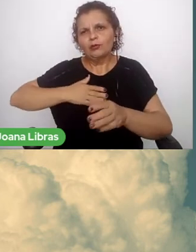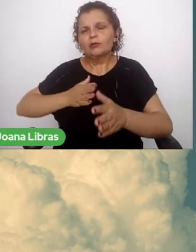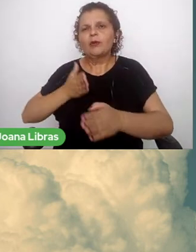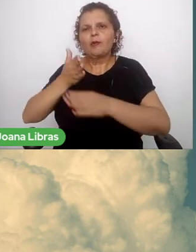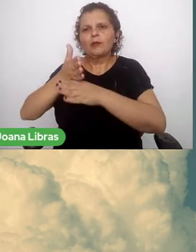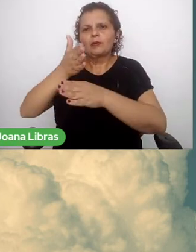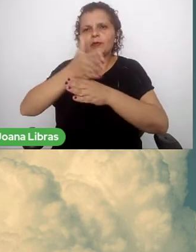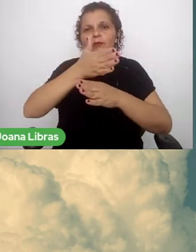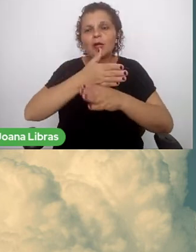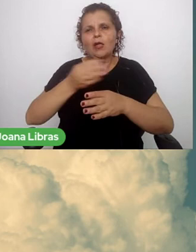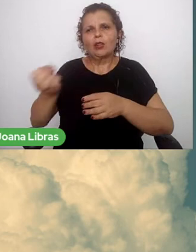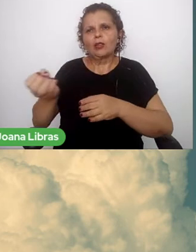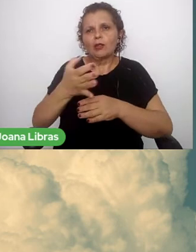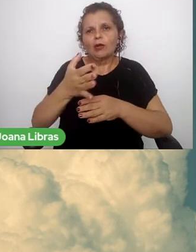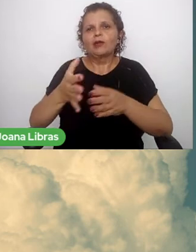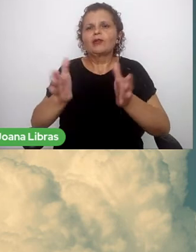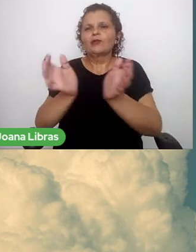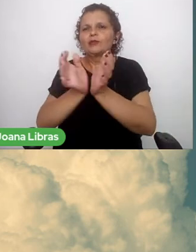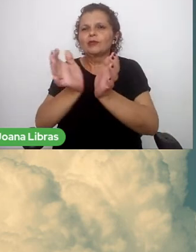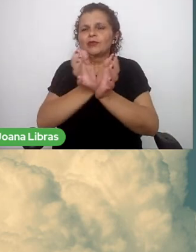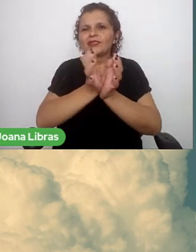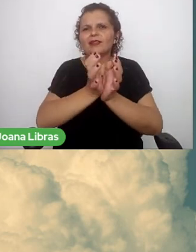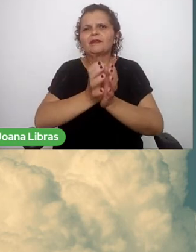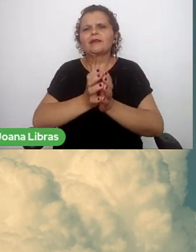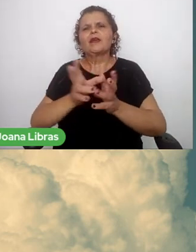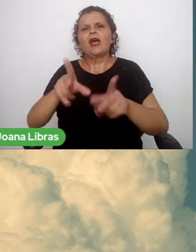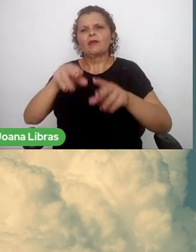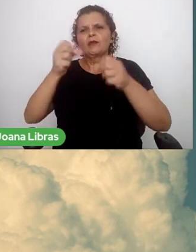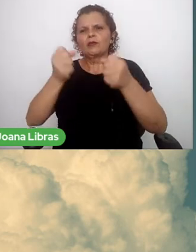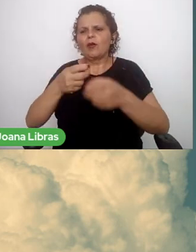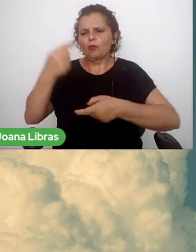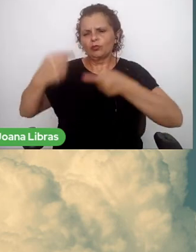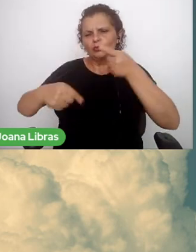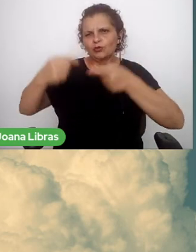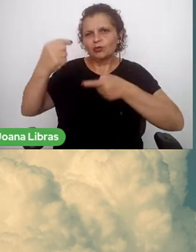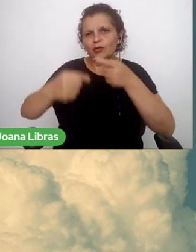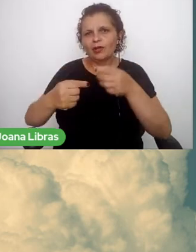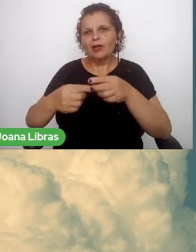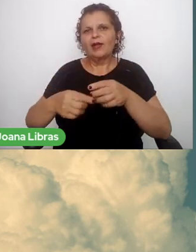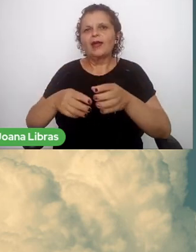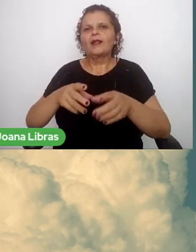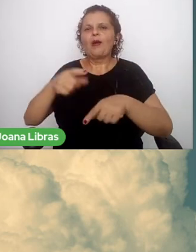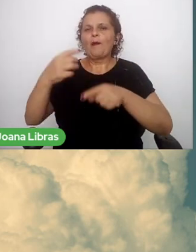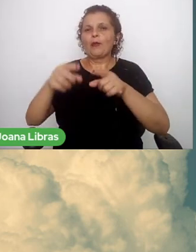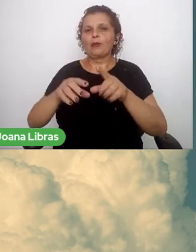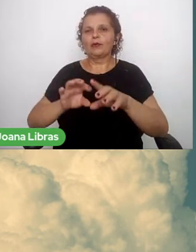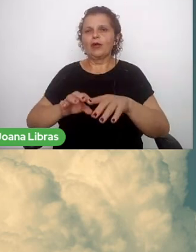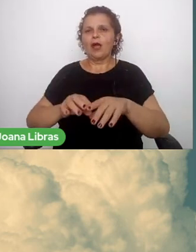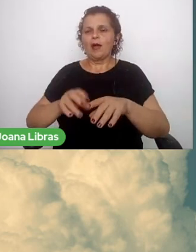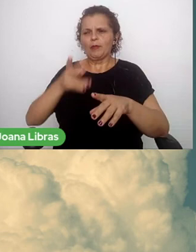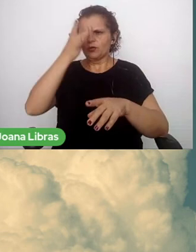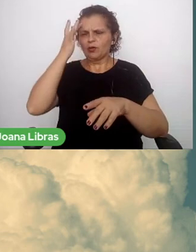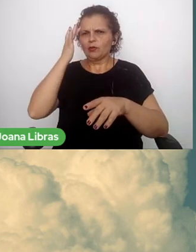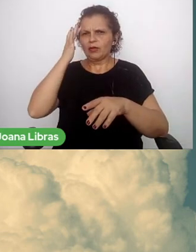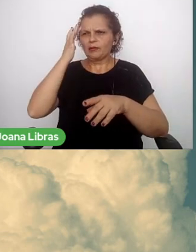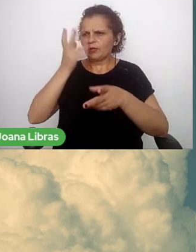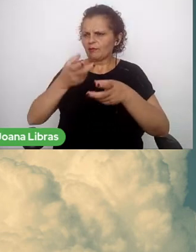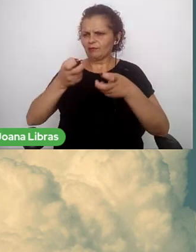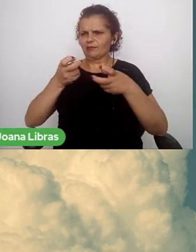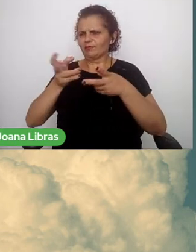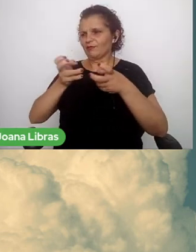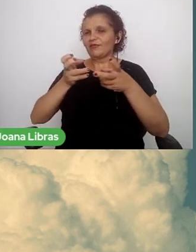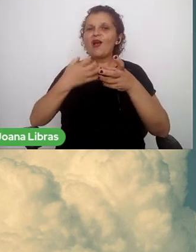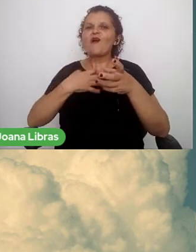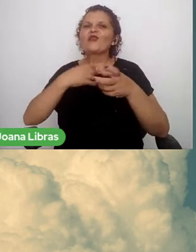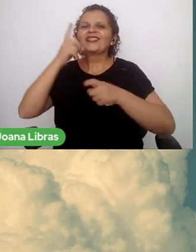pessoa nova no time e eu falo, vamos discutir o Path to Production, e a pessoa, eu gosto de ver as reações, porque as